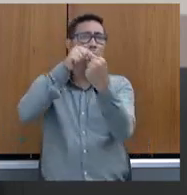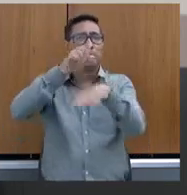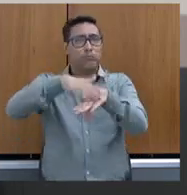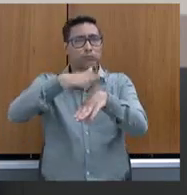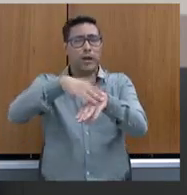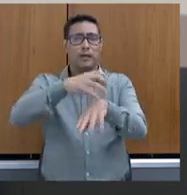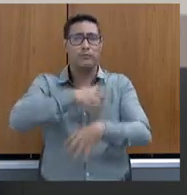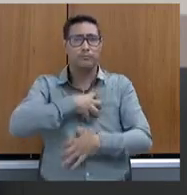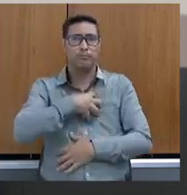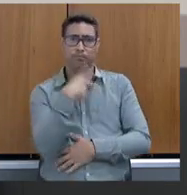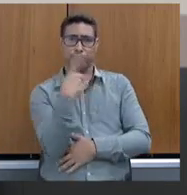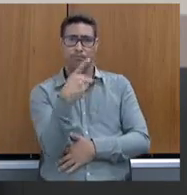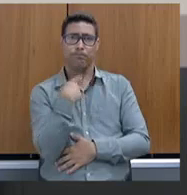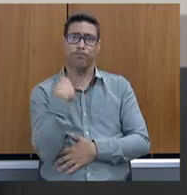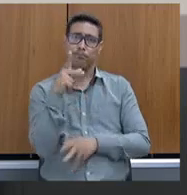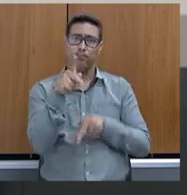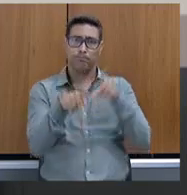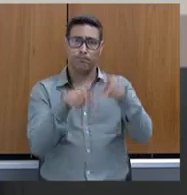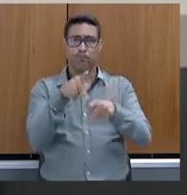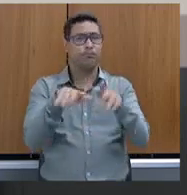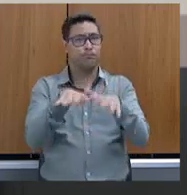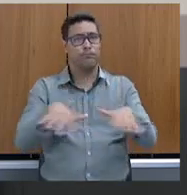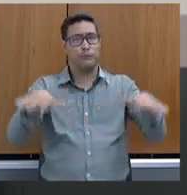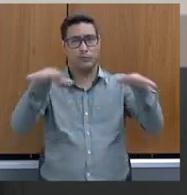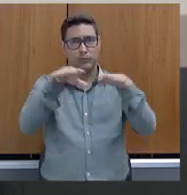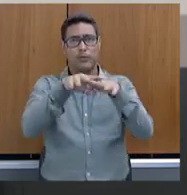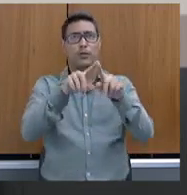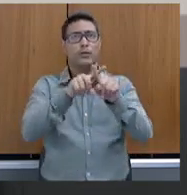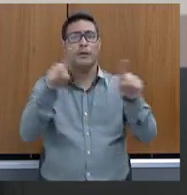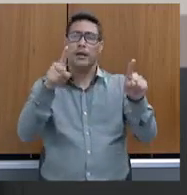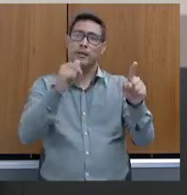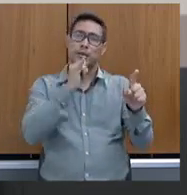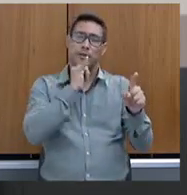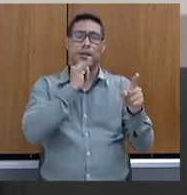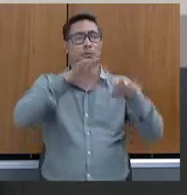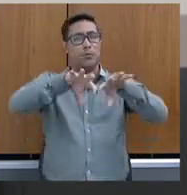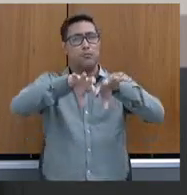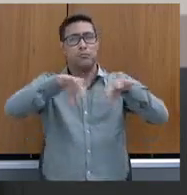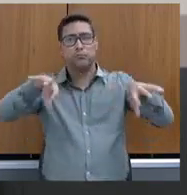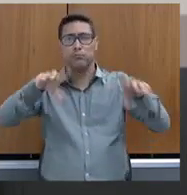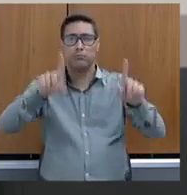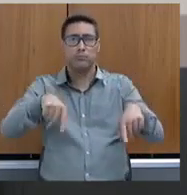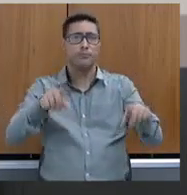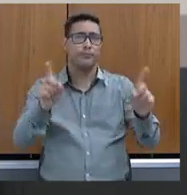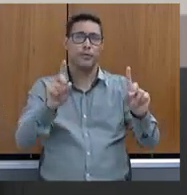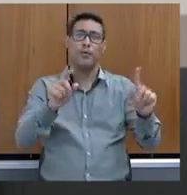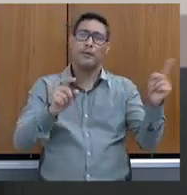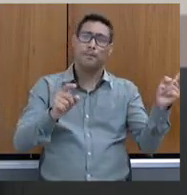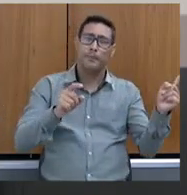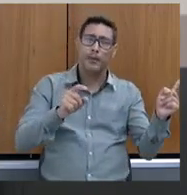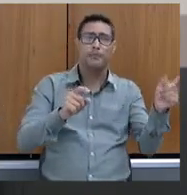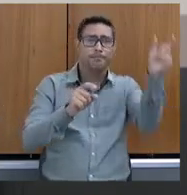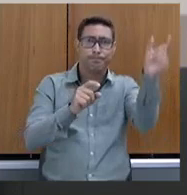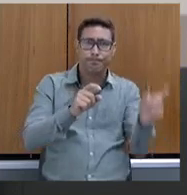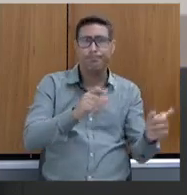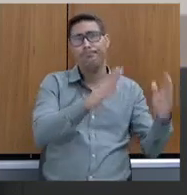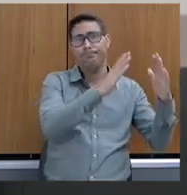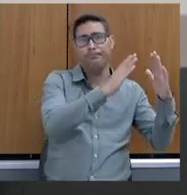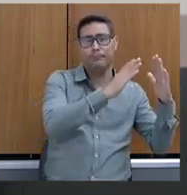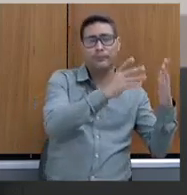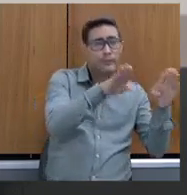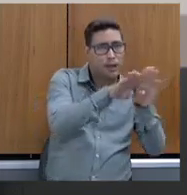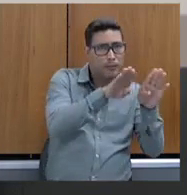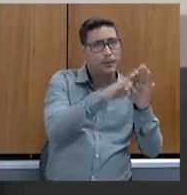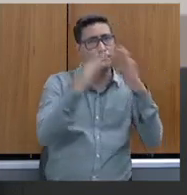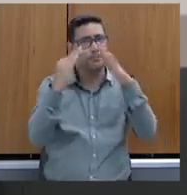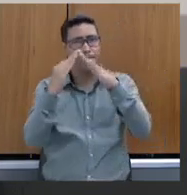comunidade disse não dissociando Patrimônio Histórico edificado de patrimônio histórico humano ou de manifestação da cultura